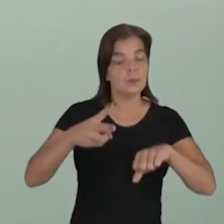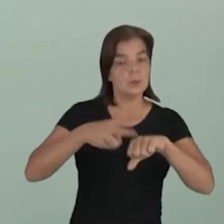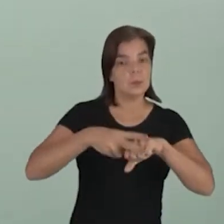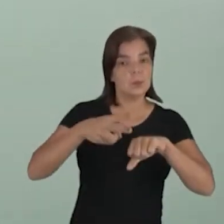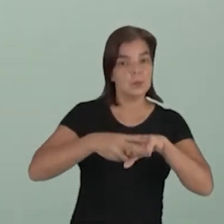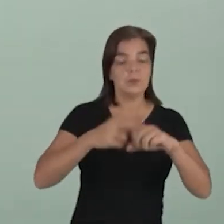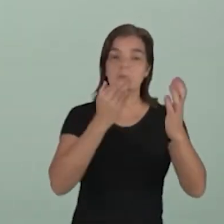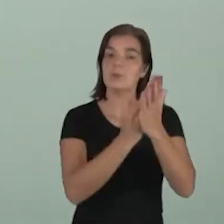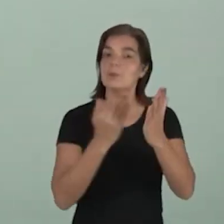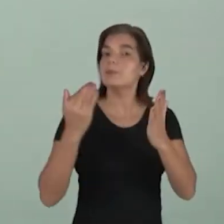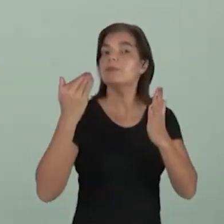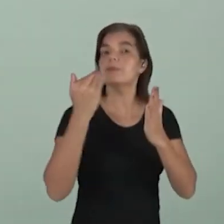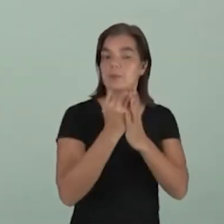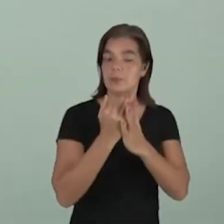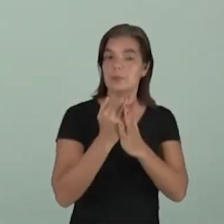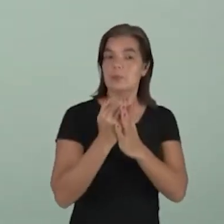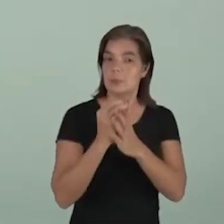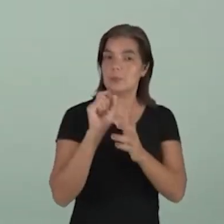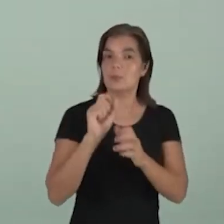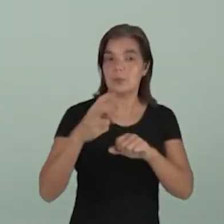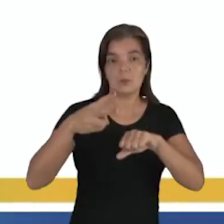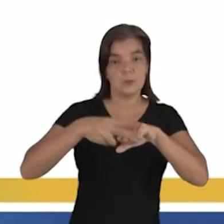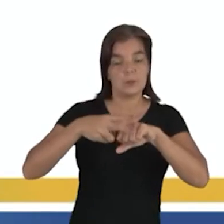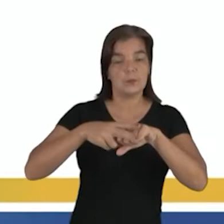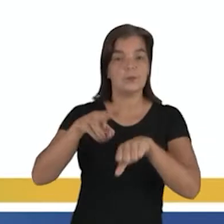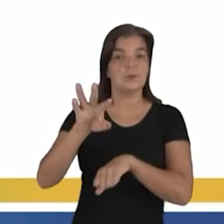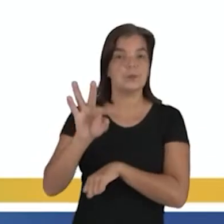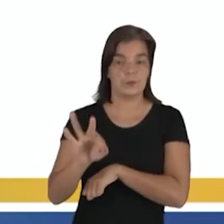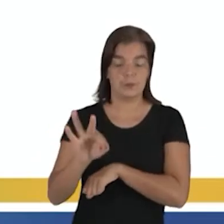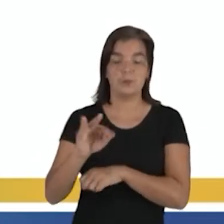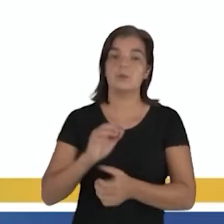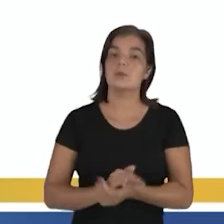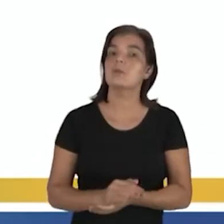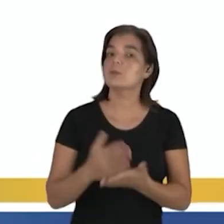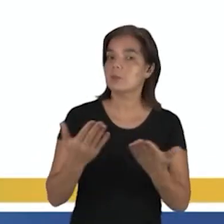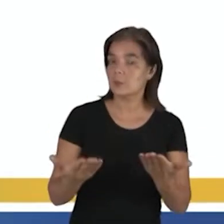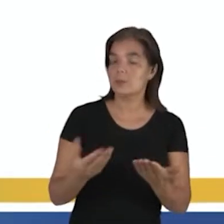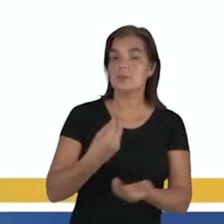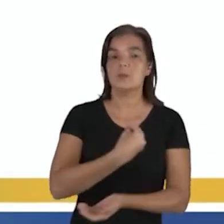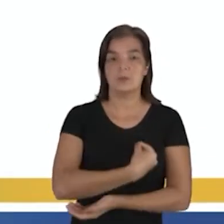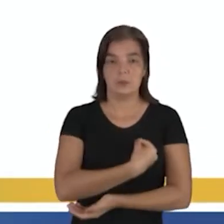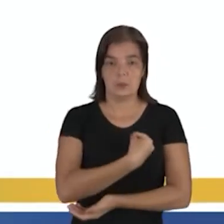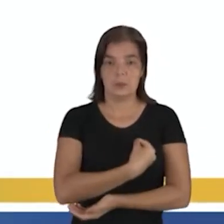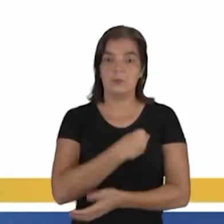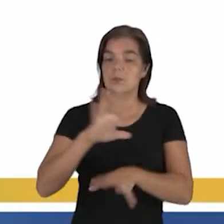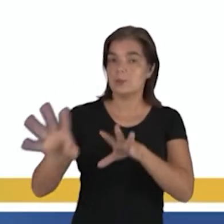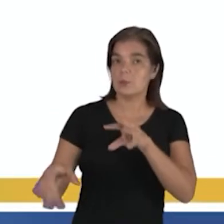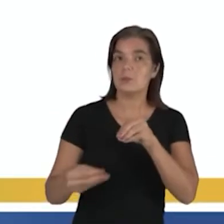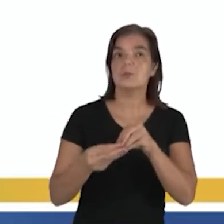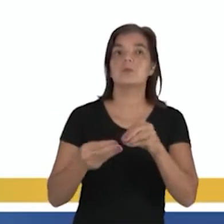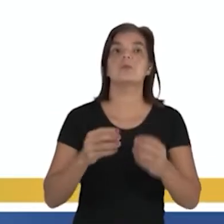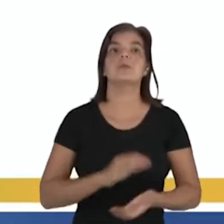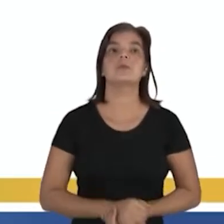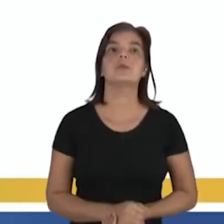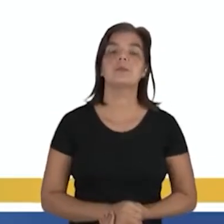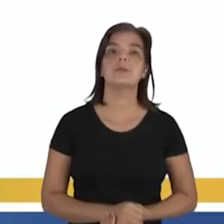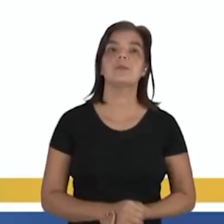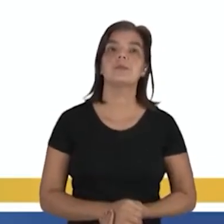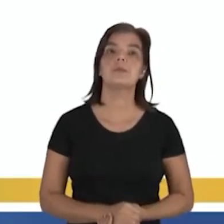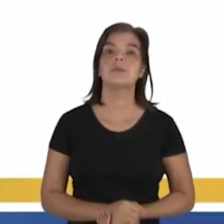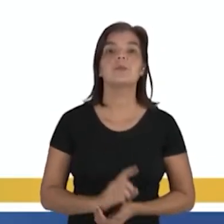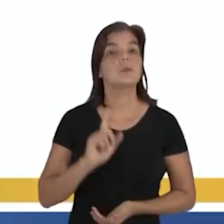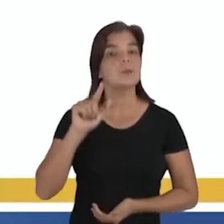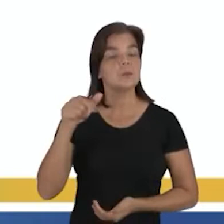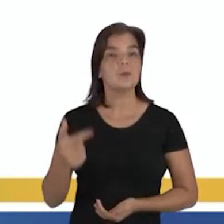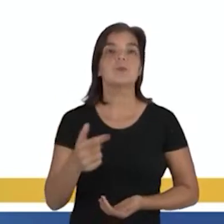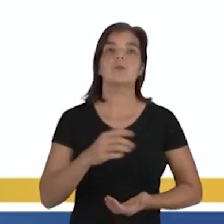verbal ultrapassa se trata de um verbo transitivo, pois exigiu um complemento. Agora vamos